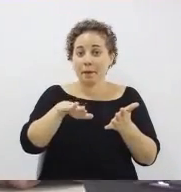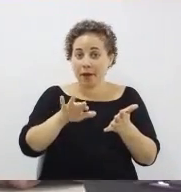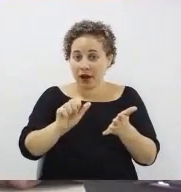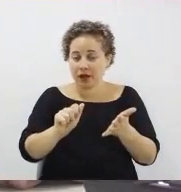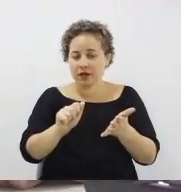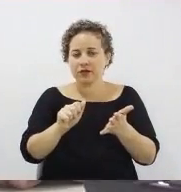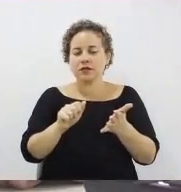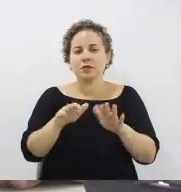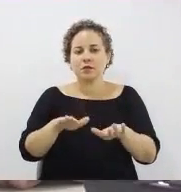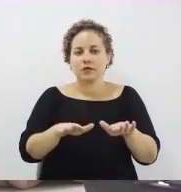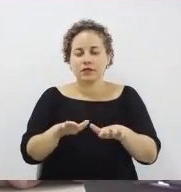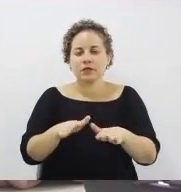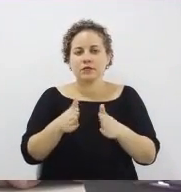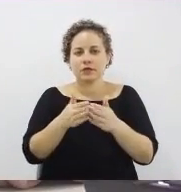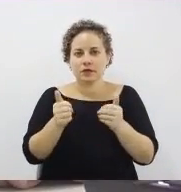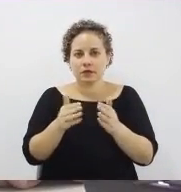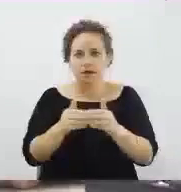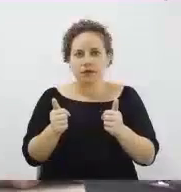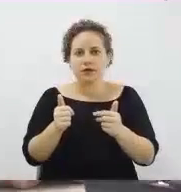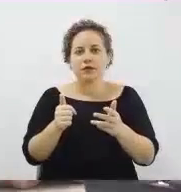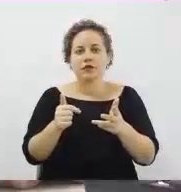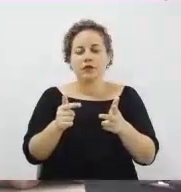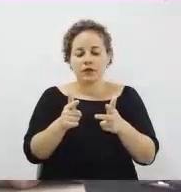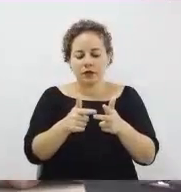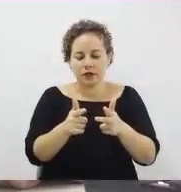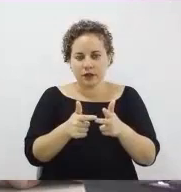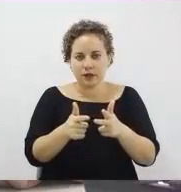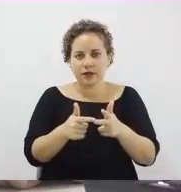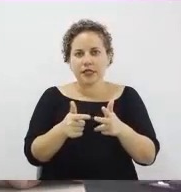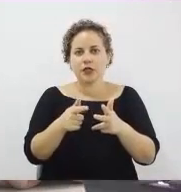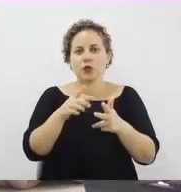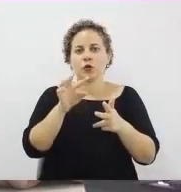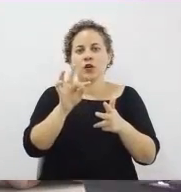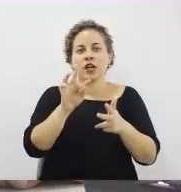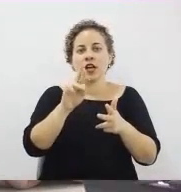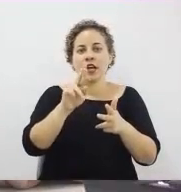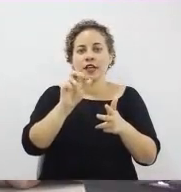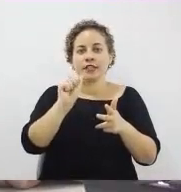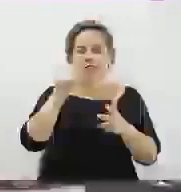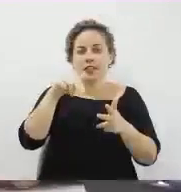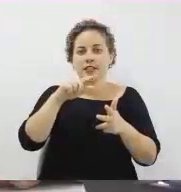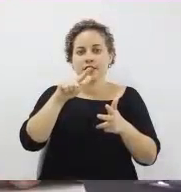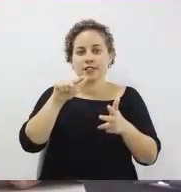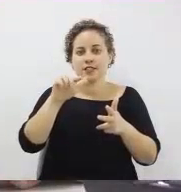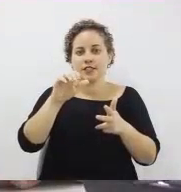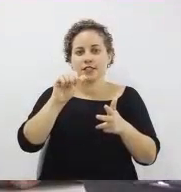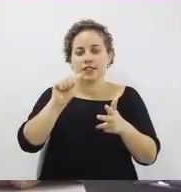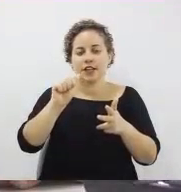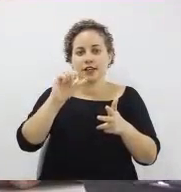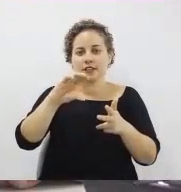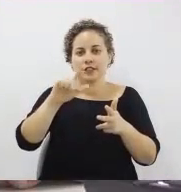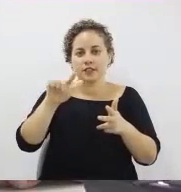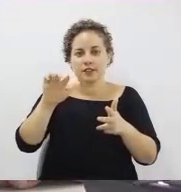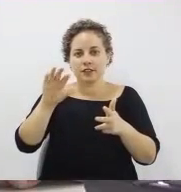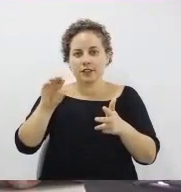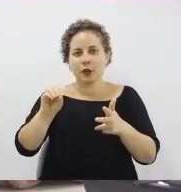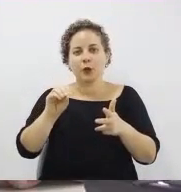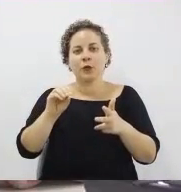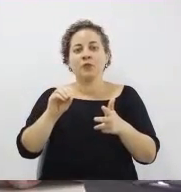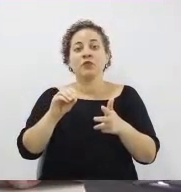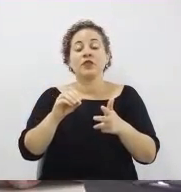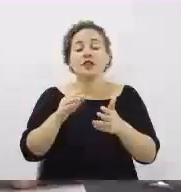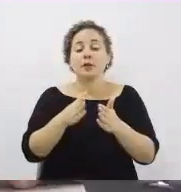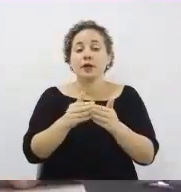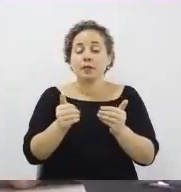pedido. Temos aqui um elemento de transação que faz parte desta atividade. Assim como a precisão no atendimento